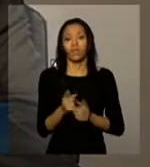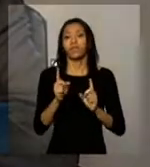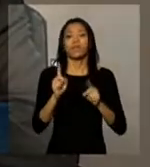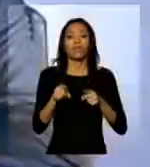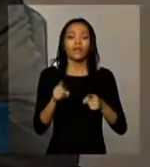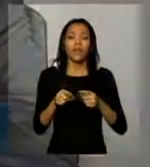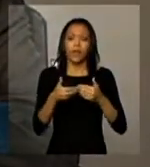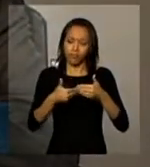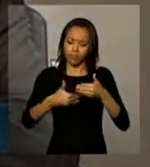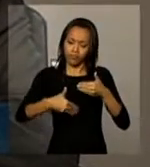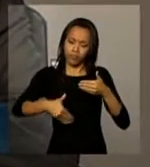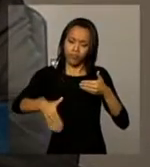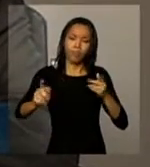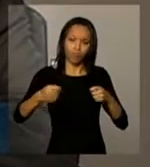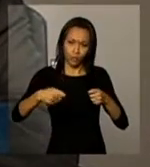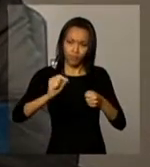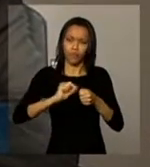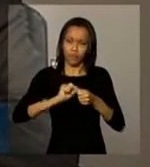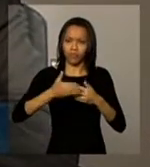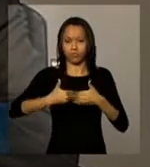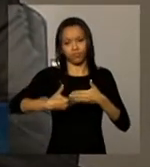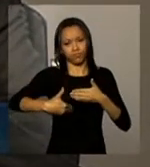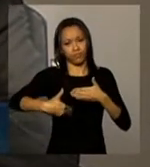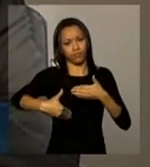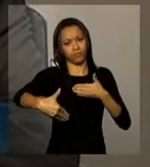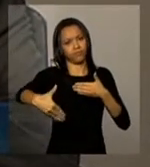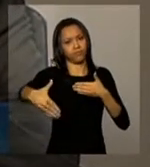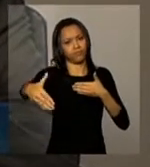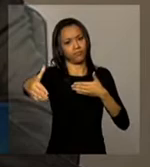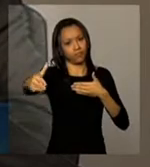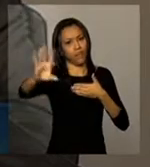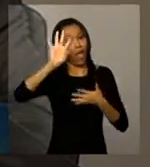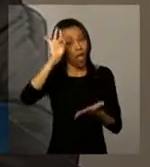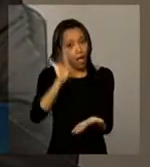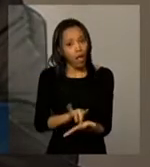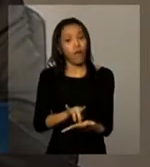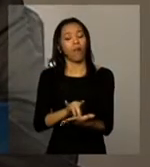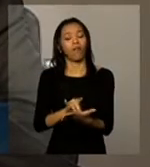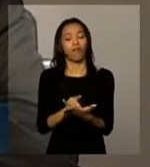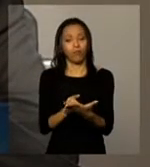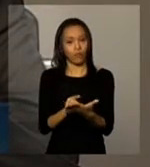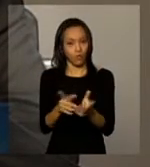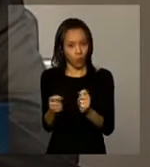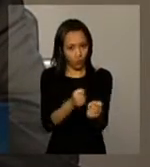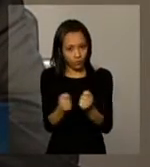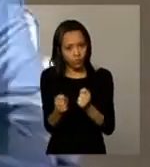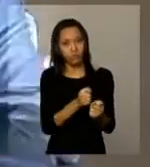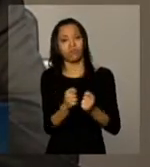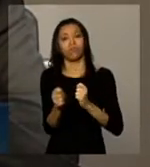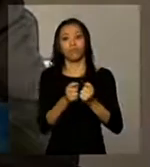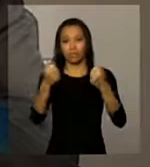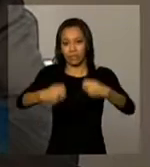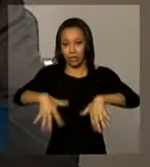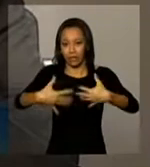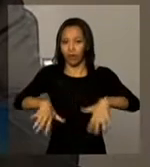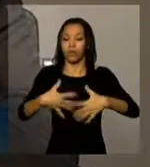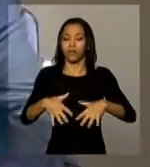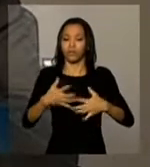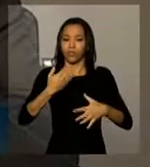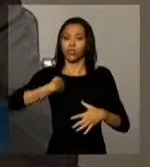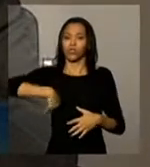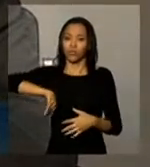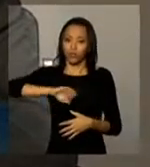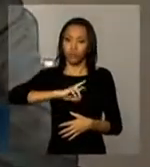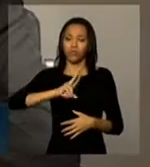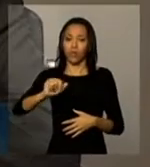projeções exequíveis, bastante realistas, conservadoras, de modo que nós deveremos